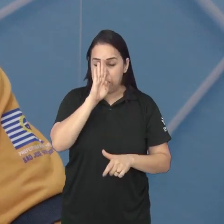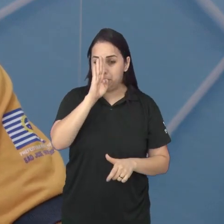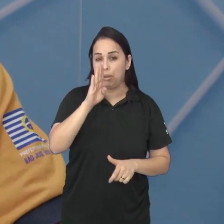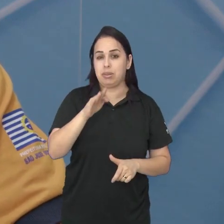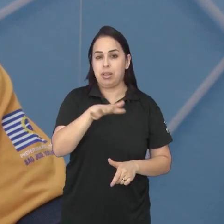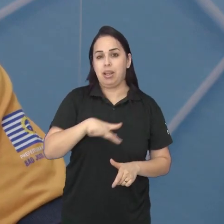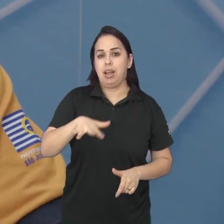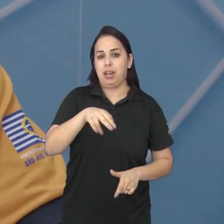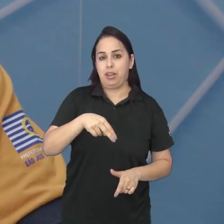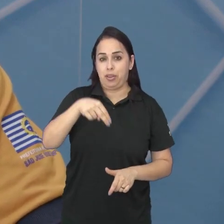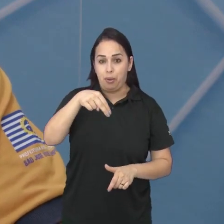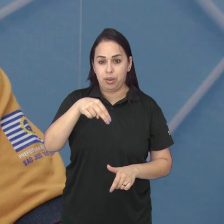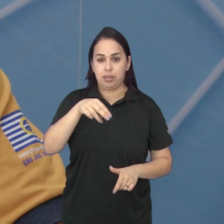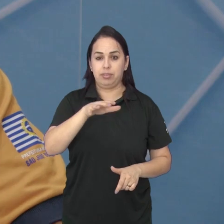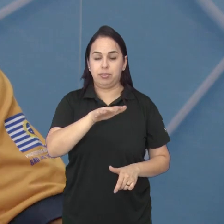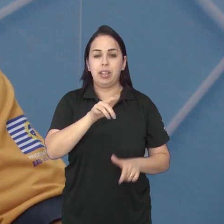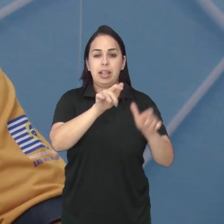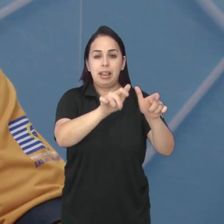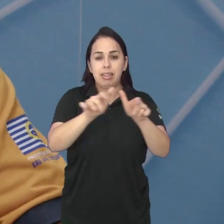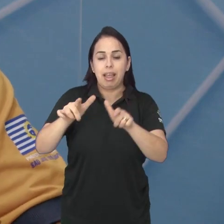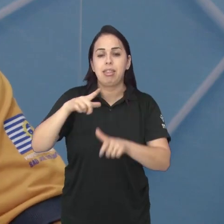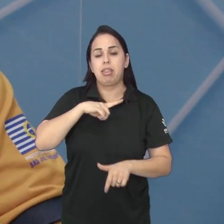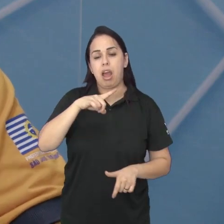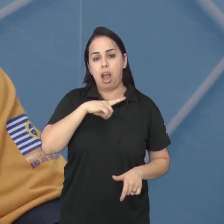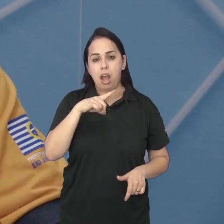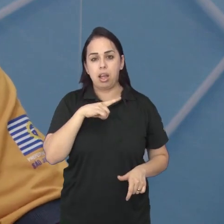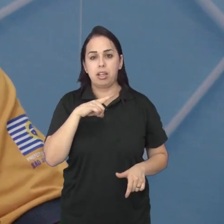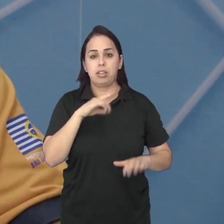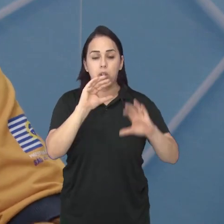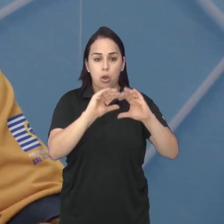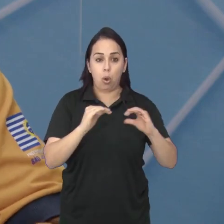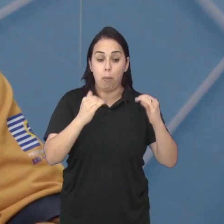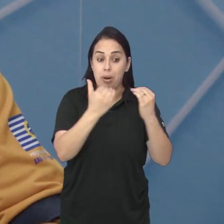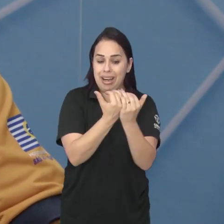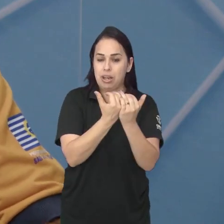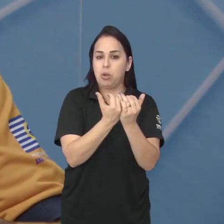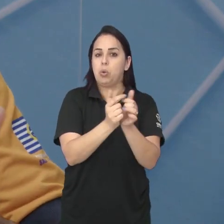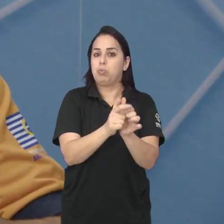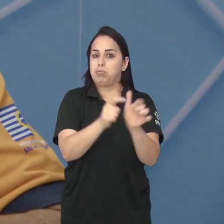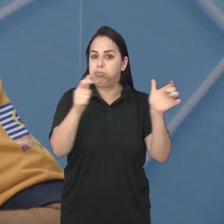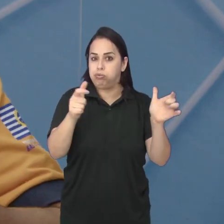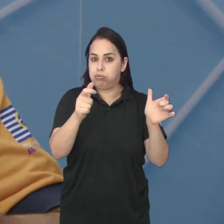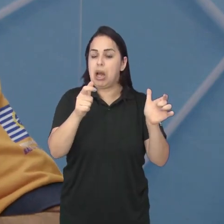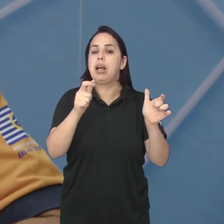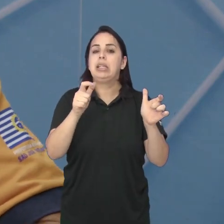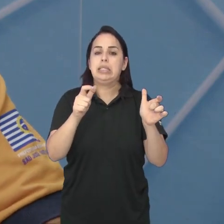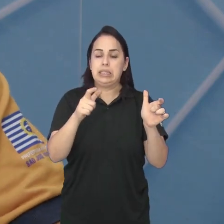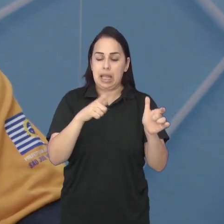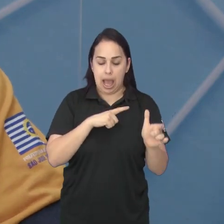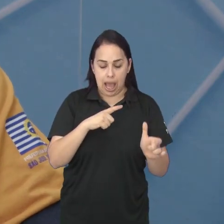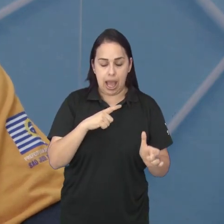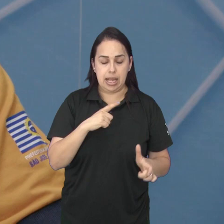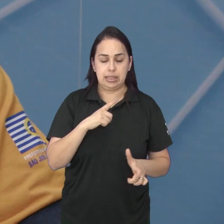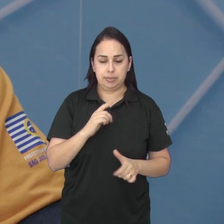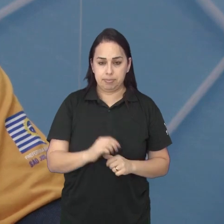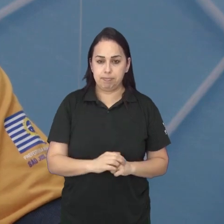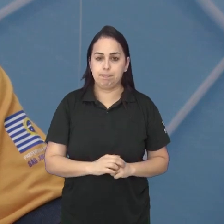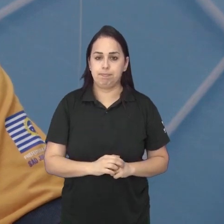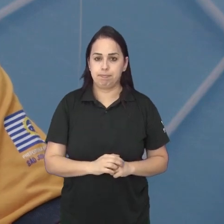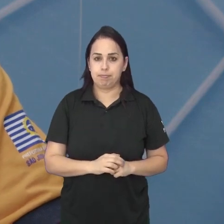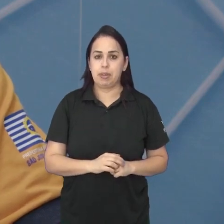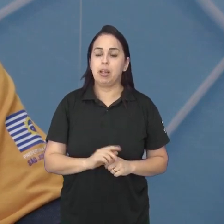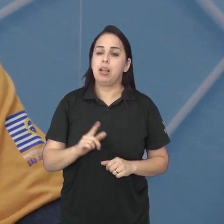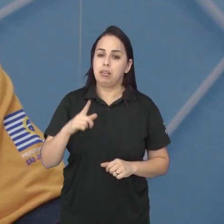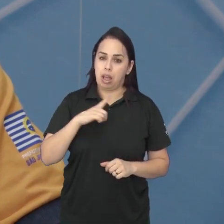região norte de São José dos Campos, né, e onde tem também comunidades grandes, né, bairros maiores,